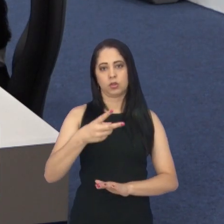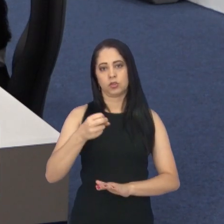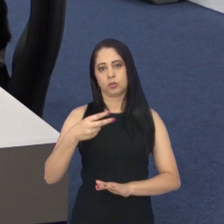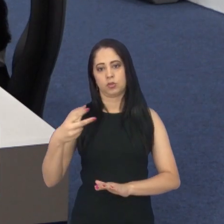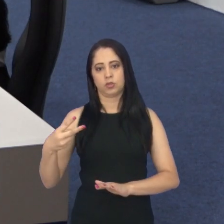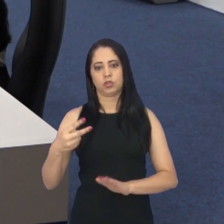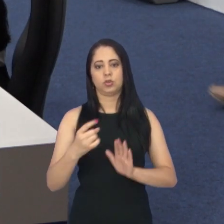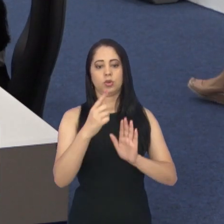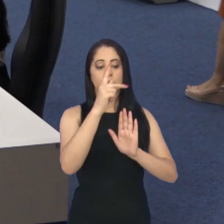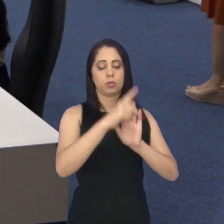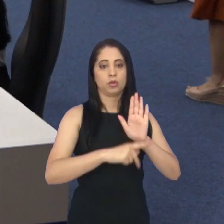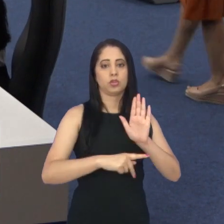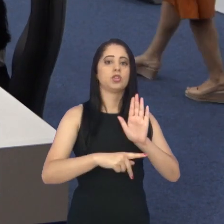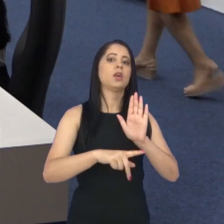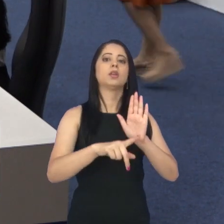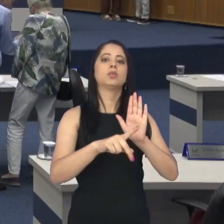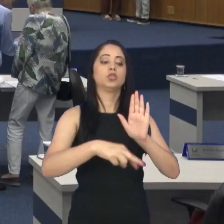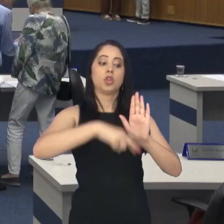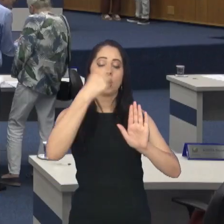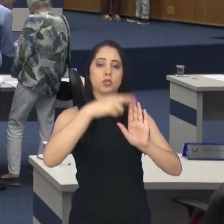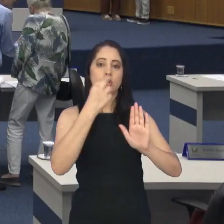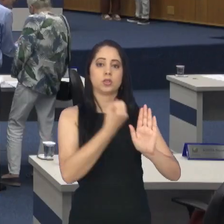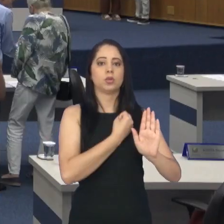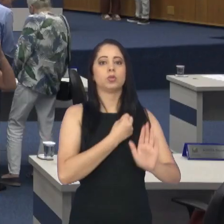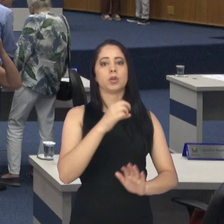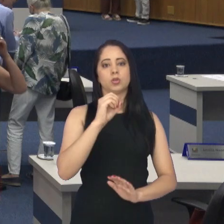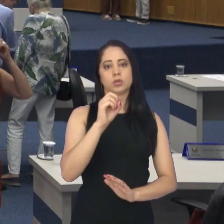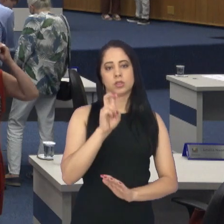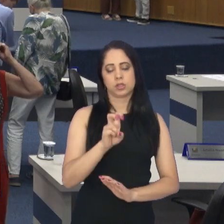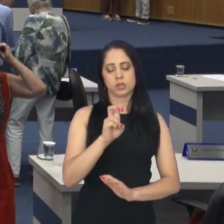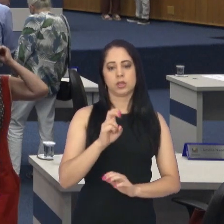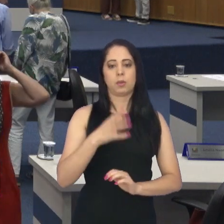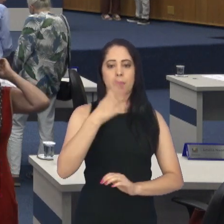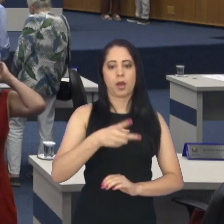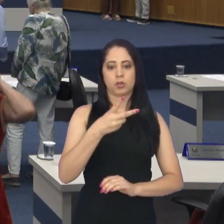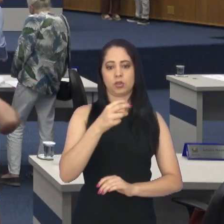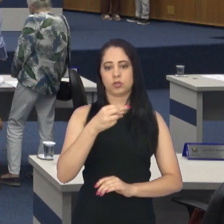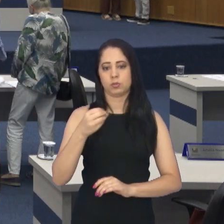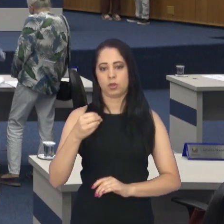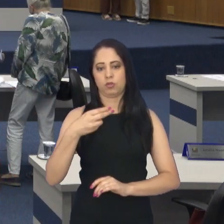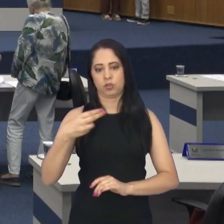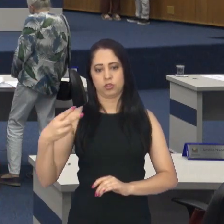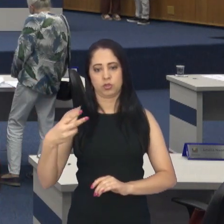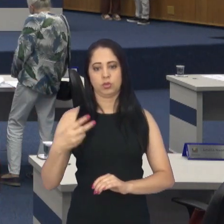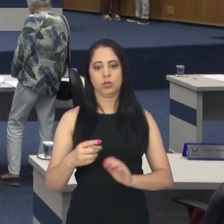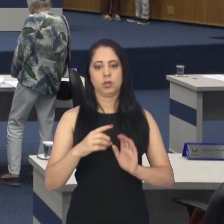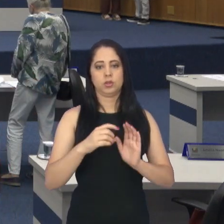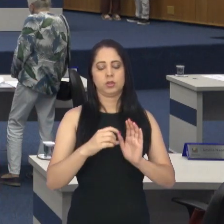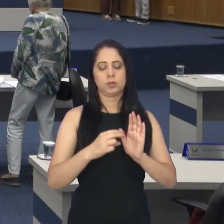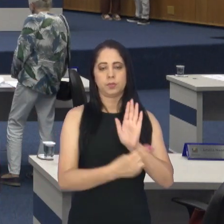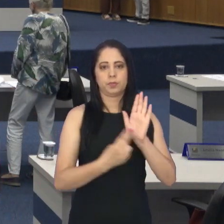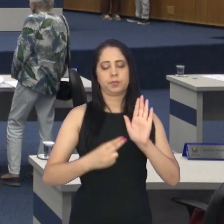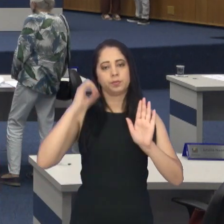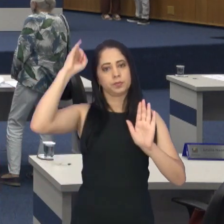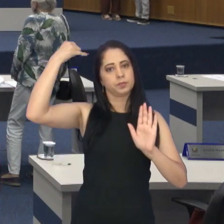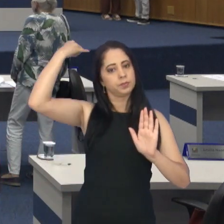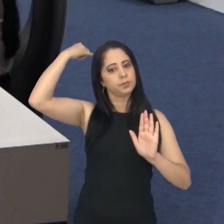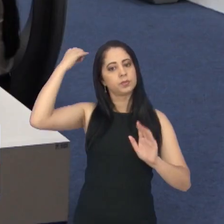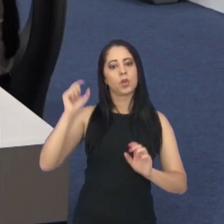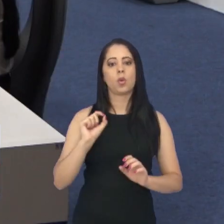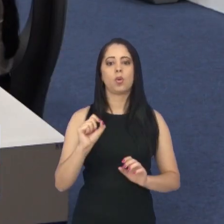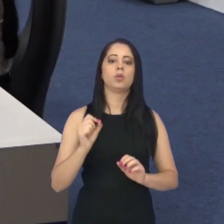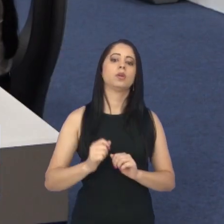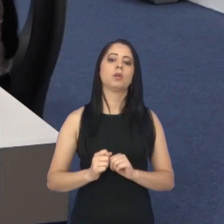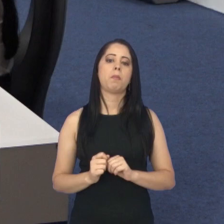12437/2022, projeto de resolução número 5/2022, de autoria do vereador Dr. José Cláudio, dispõe